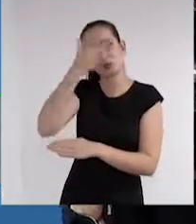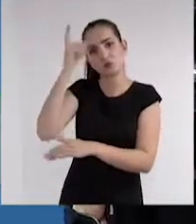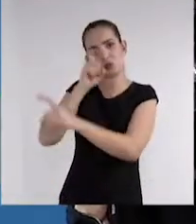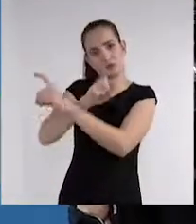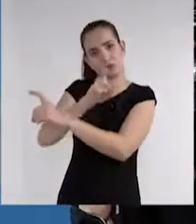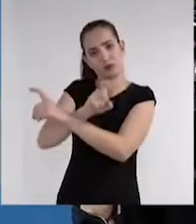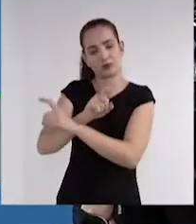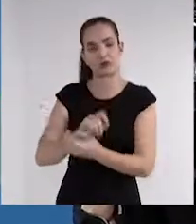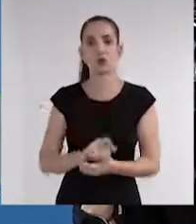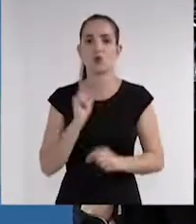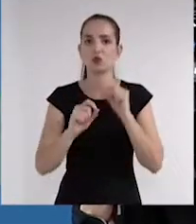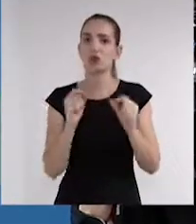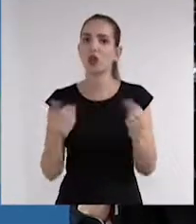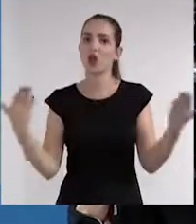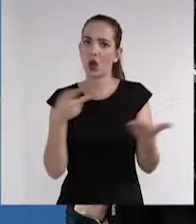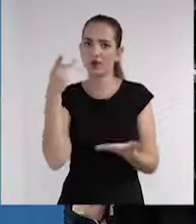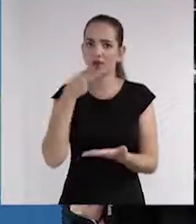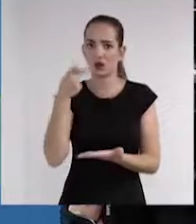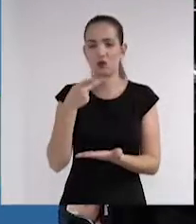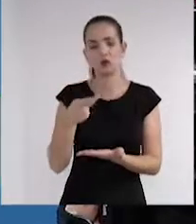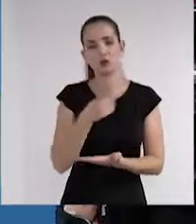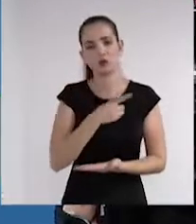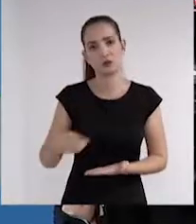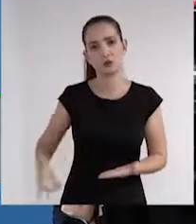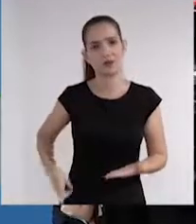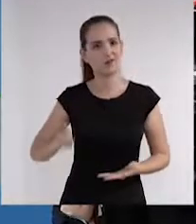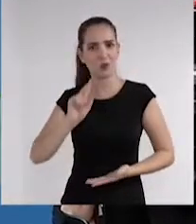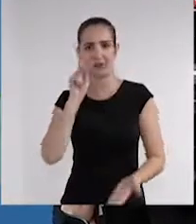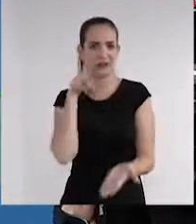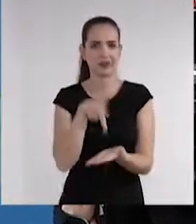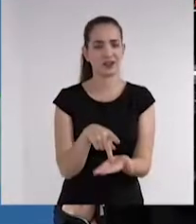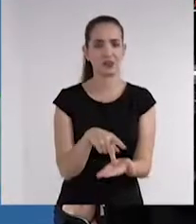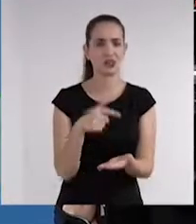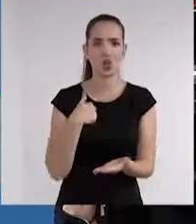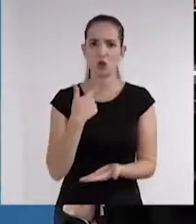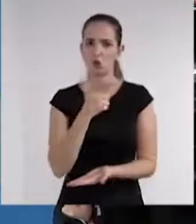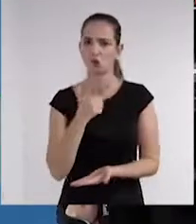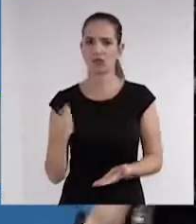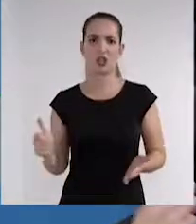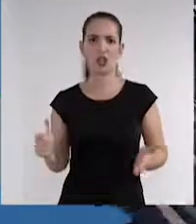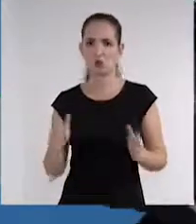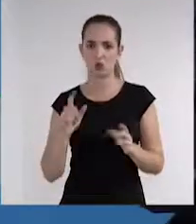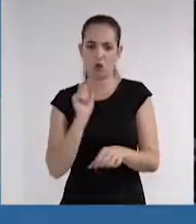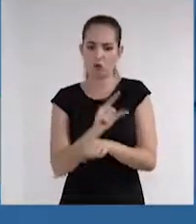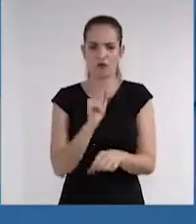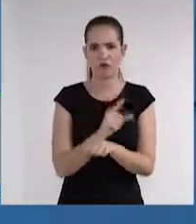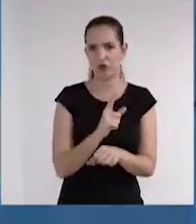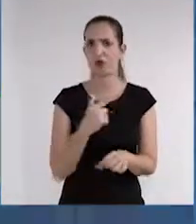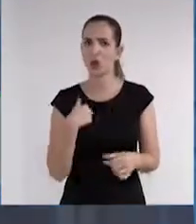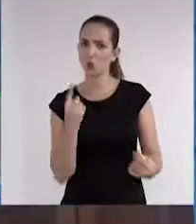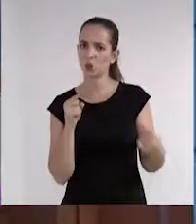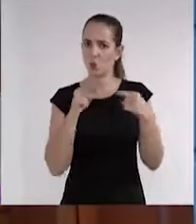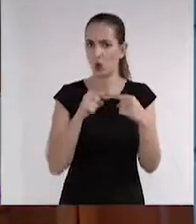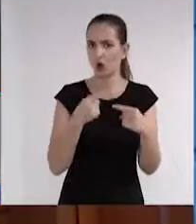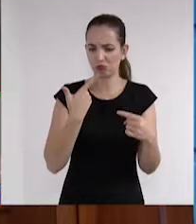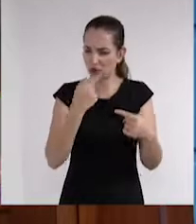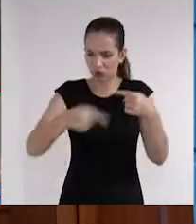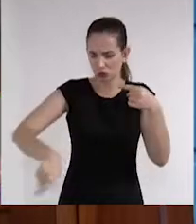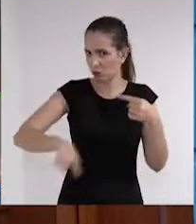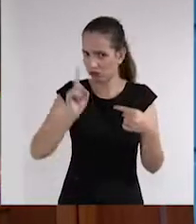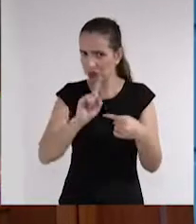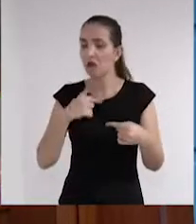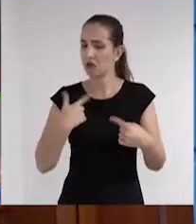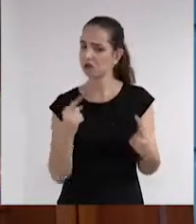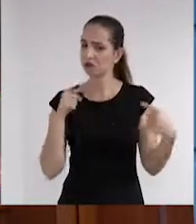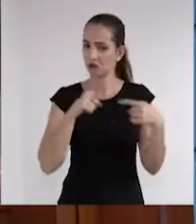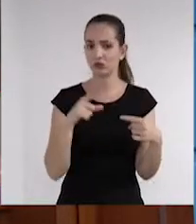verdade. Então, com todo o respeito que eu tenho a Vossa Excelência, não tenho nada contra a distribuição de terra, não tenho nada contra, porque a terra nós não vamos levar o dia